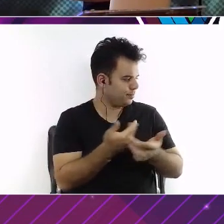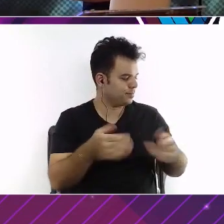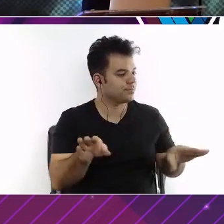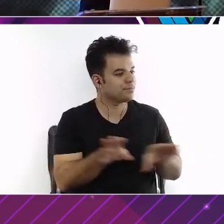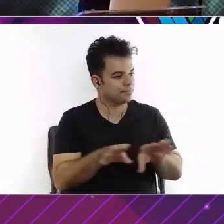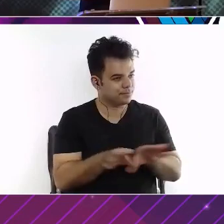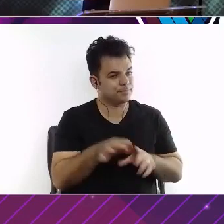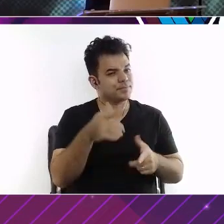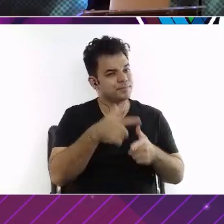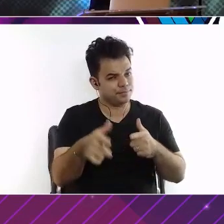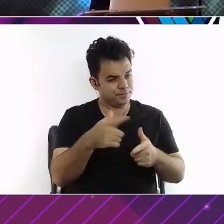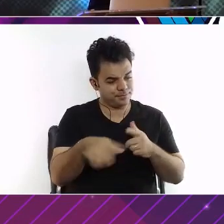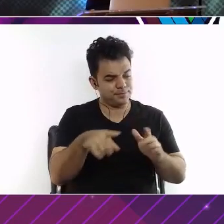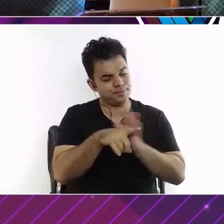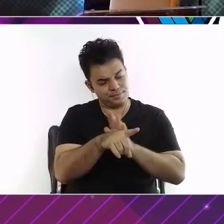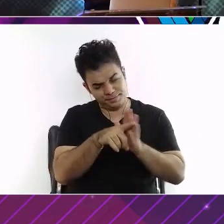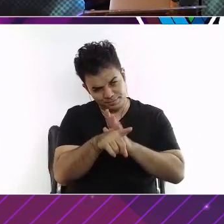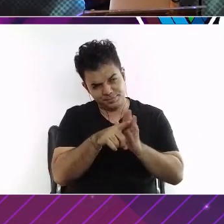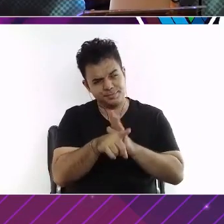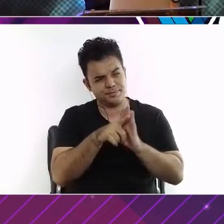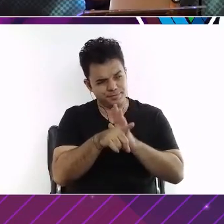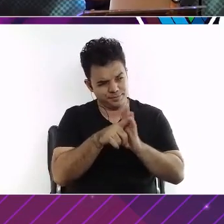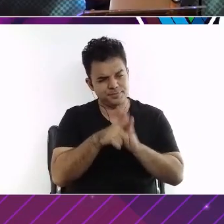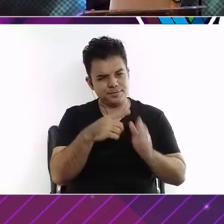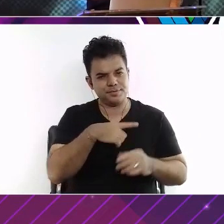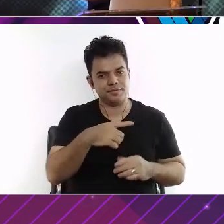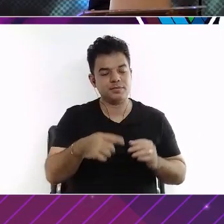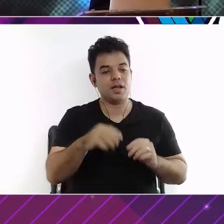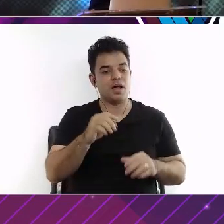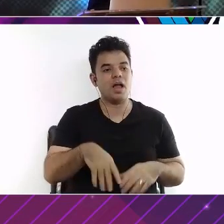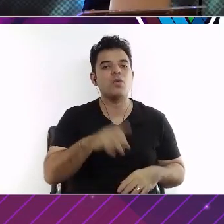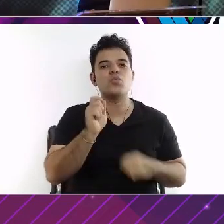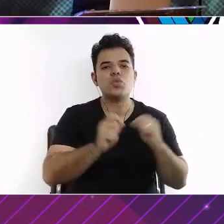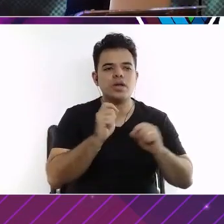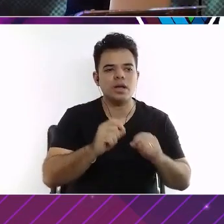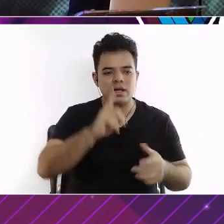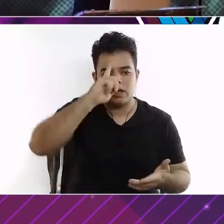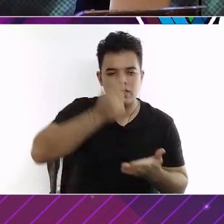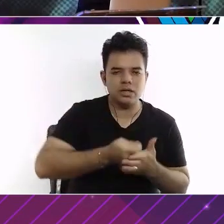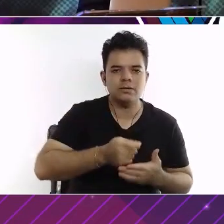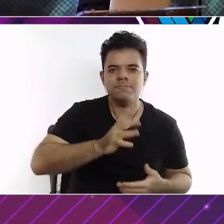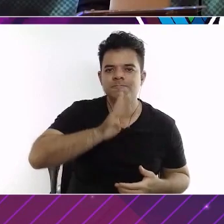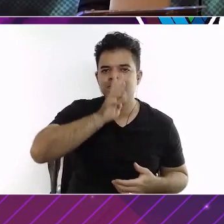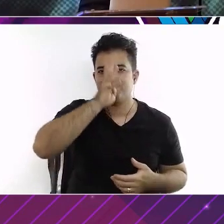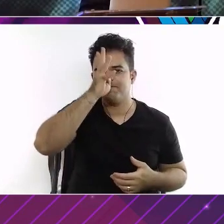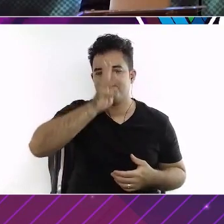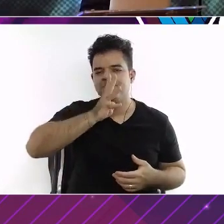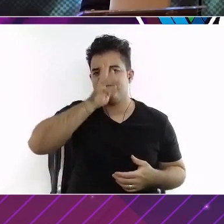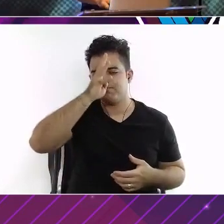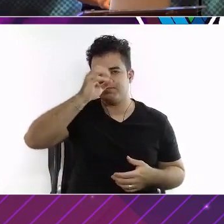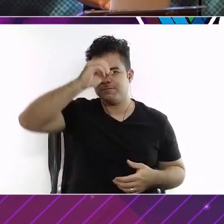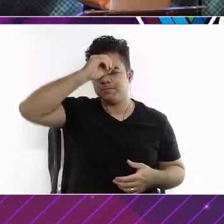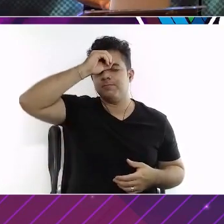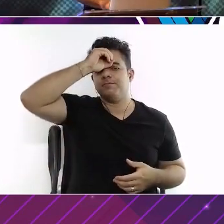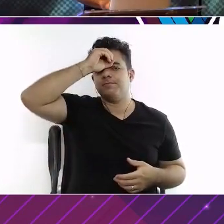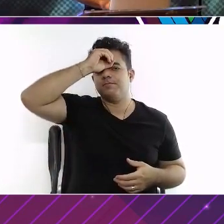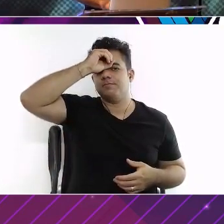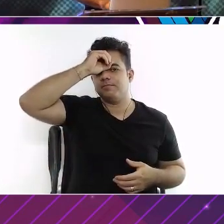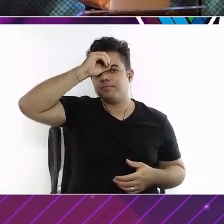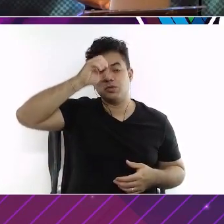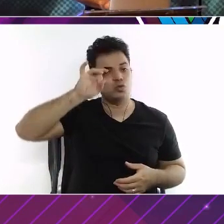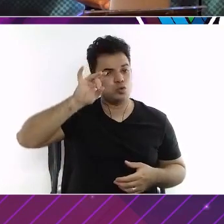analisar, tá certo? Uma pré-condição para a gente tomar uma decisão é ignorância. Se a gente não fosse ignorante sobre alguma coisa, a gente não precisava tomar decisão, era só